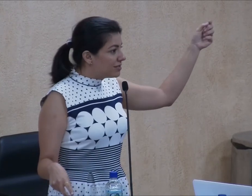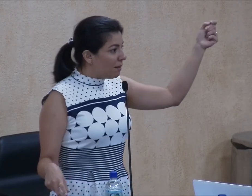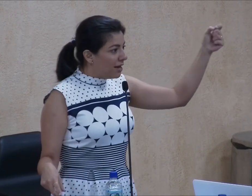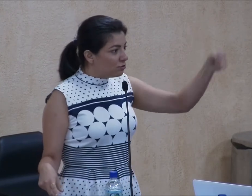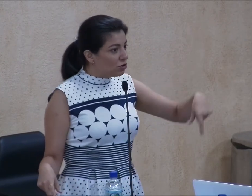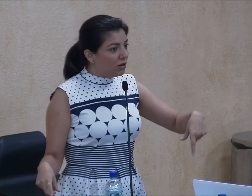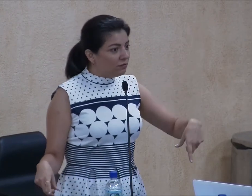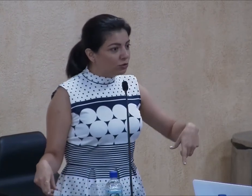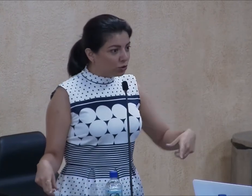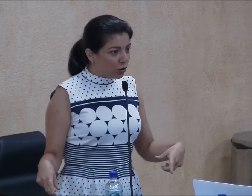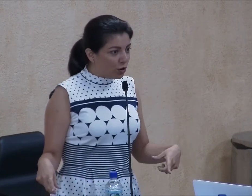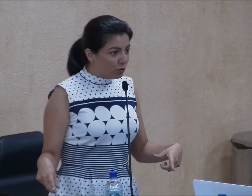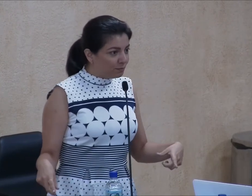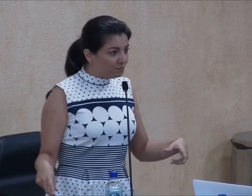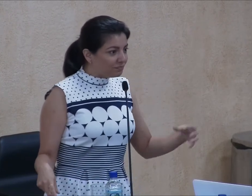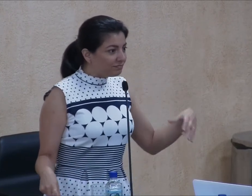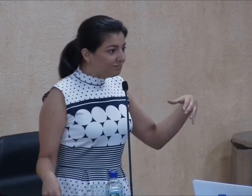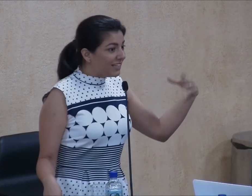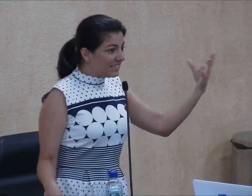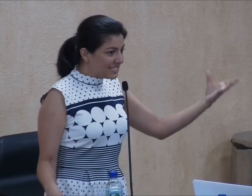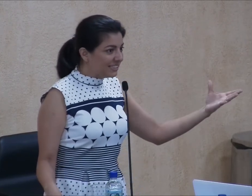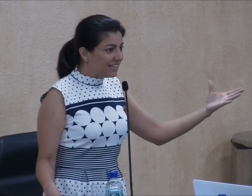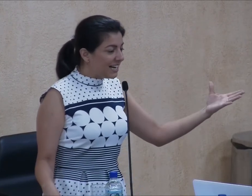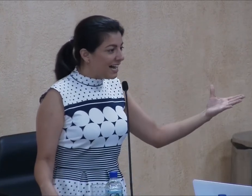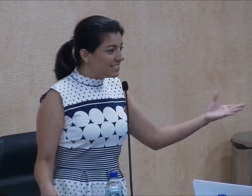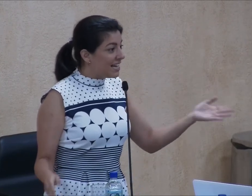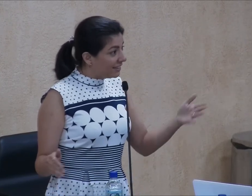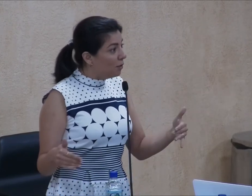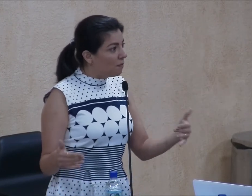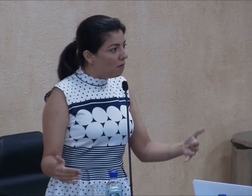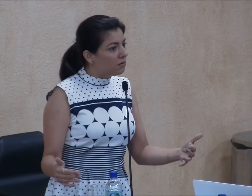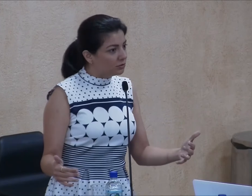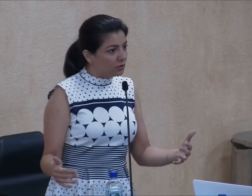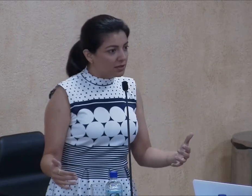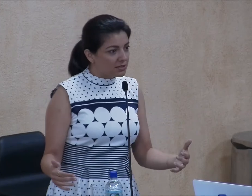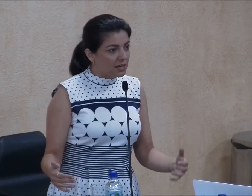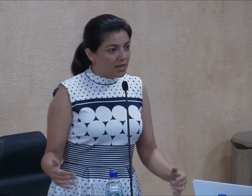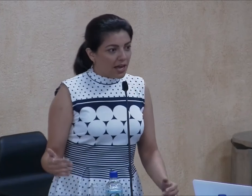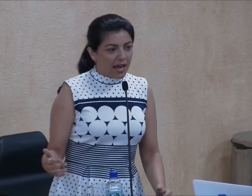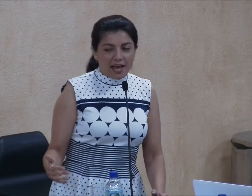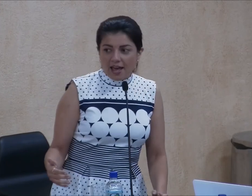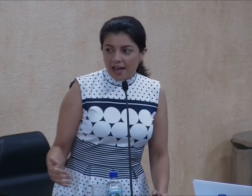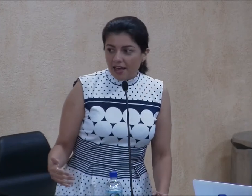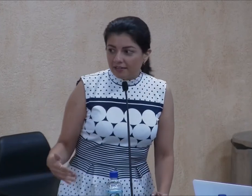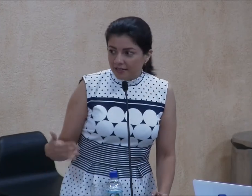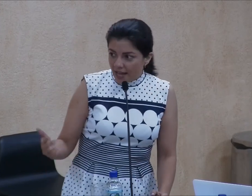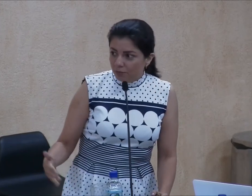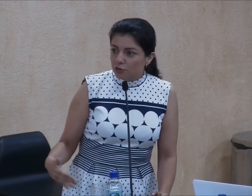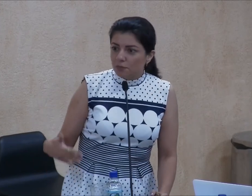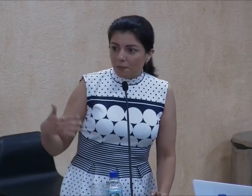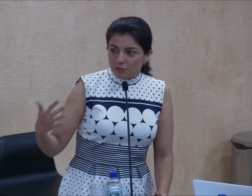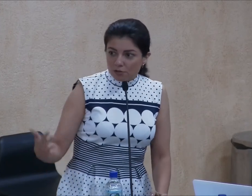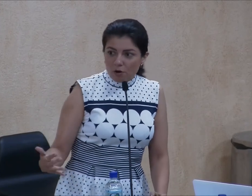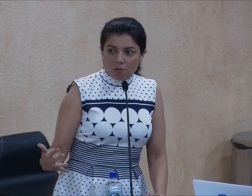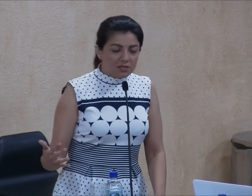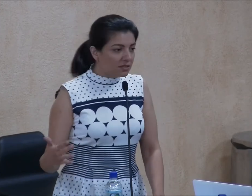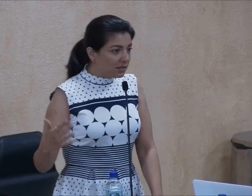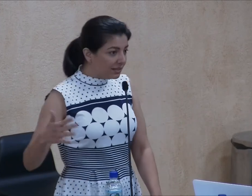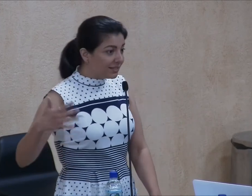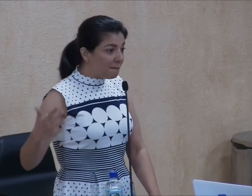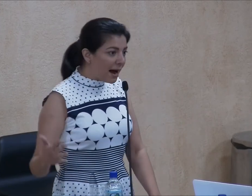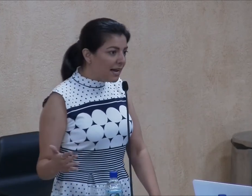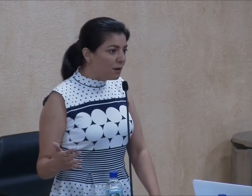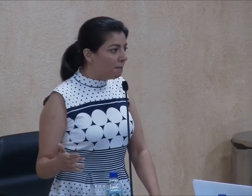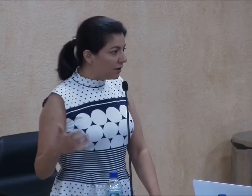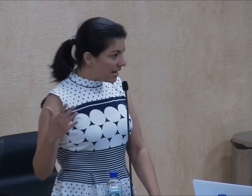tendo o lançamento de um livro do Toco, da Santa Casa. É tão bom quando nós temos pessoas